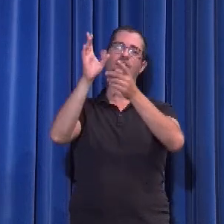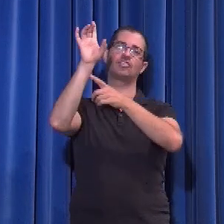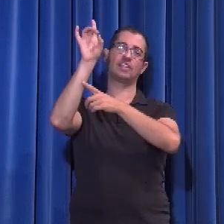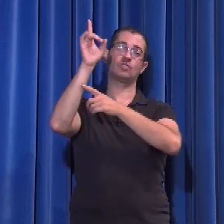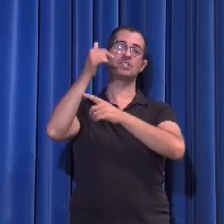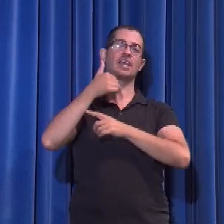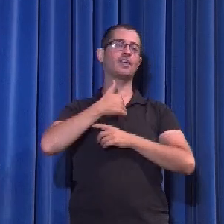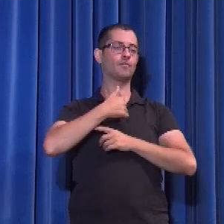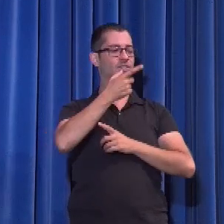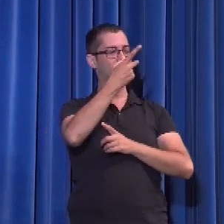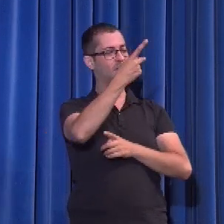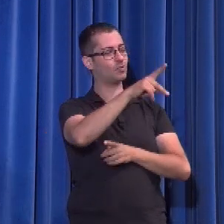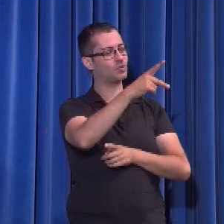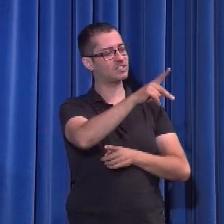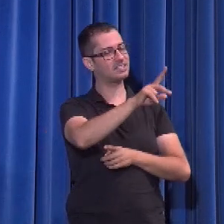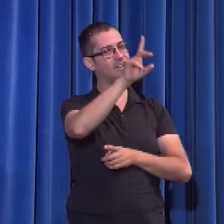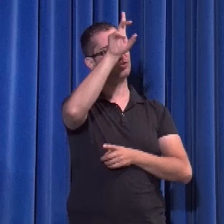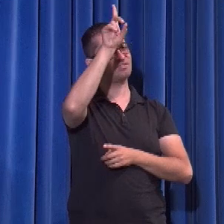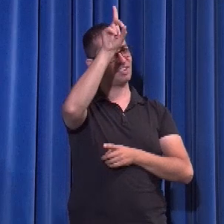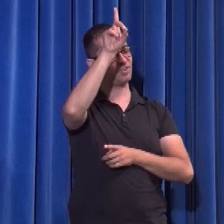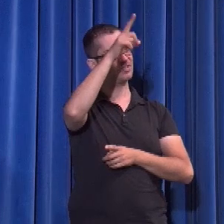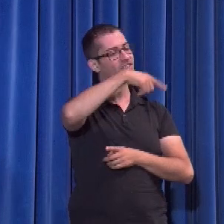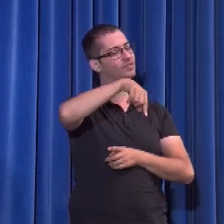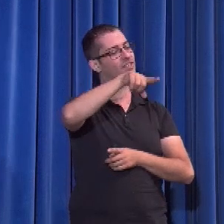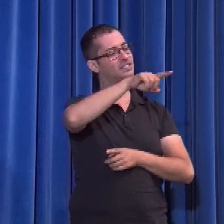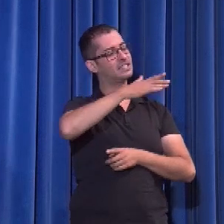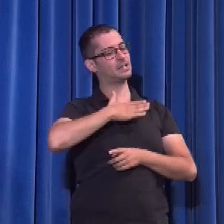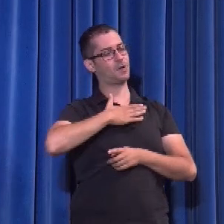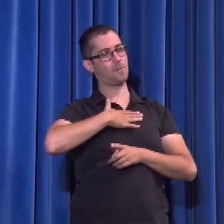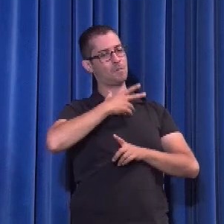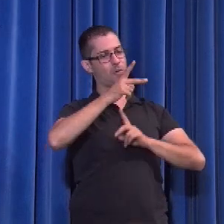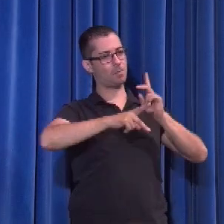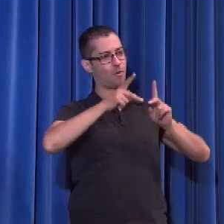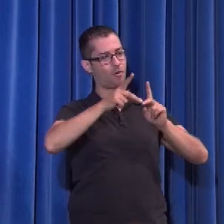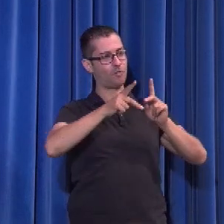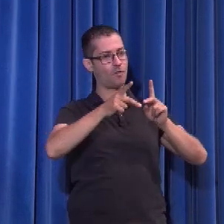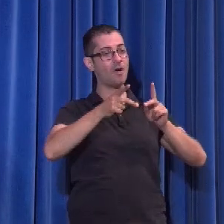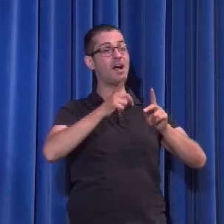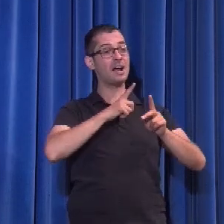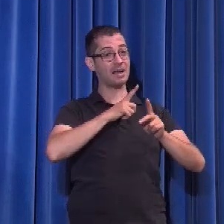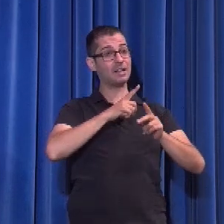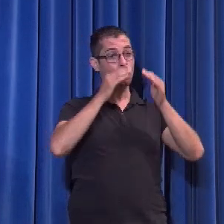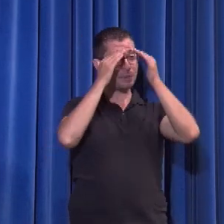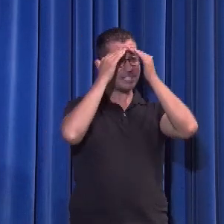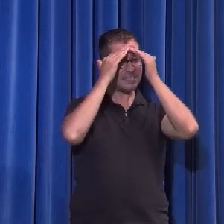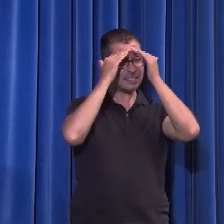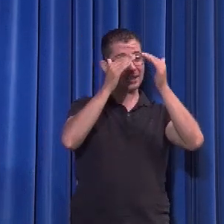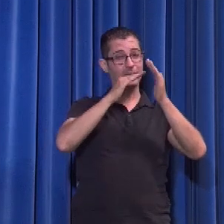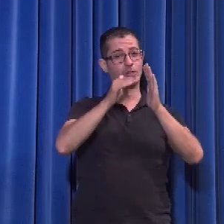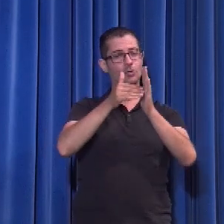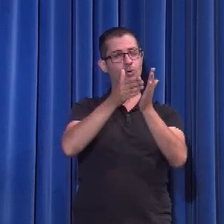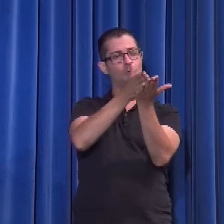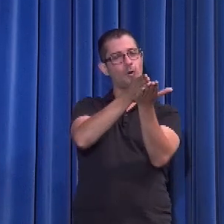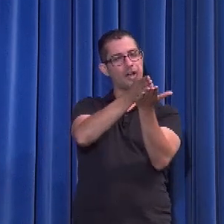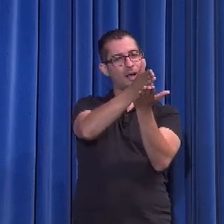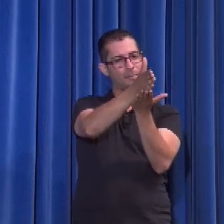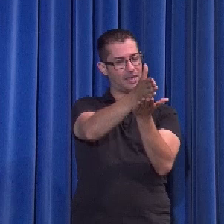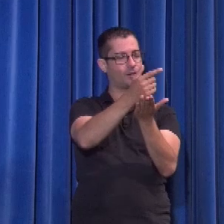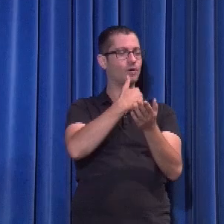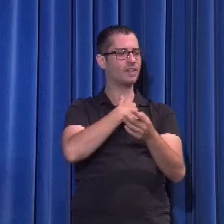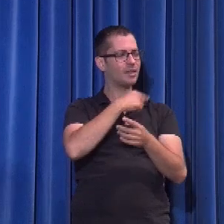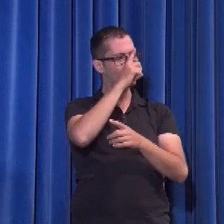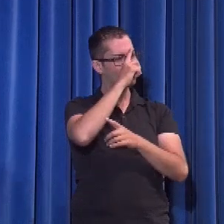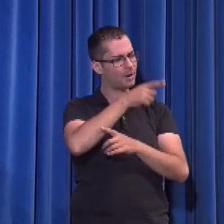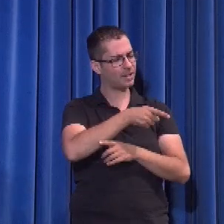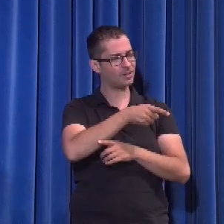e vós sereis o meu povo. Andai em todo o caminho que eu vos ordeno, para que vos vá bem. Mas